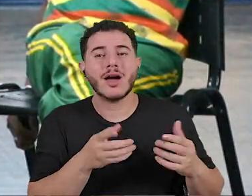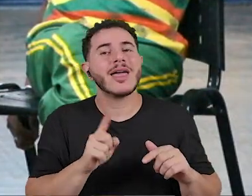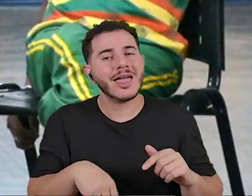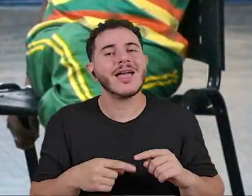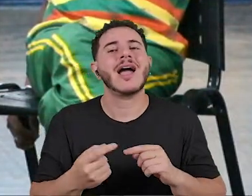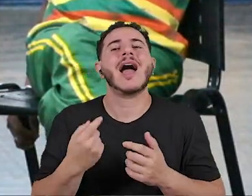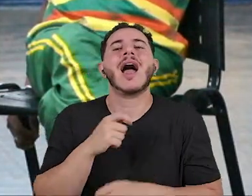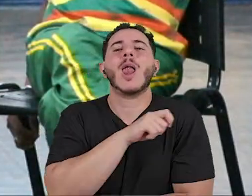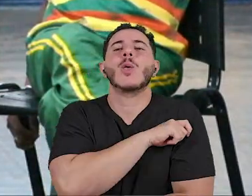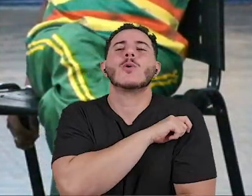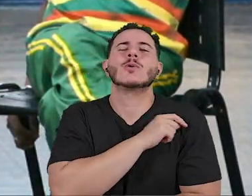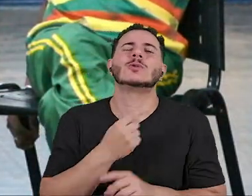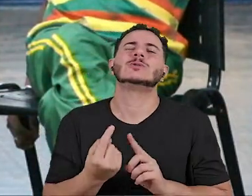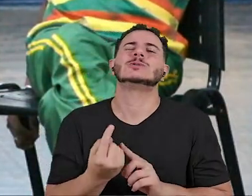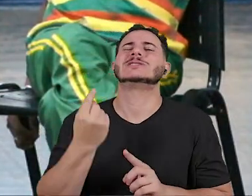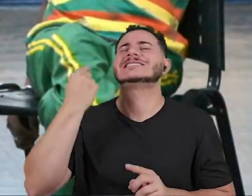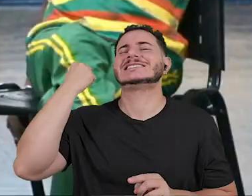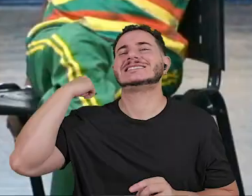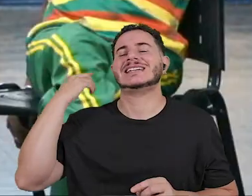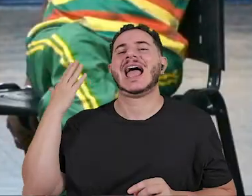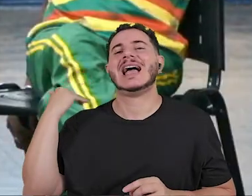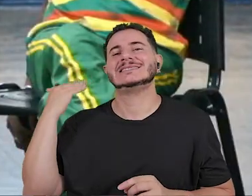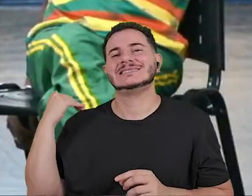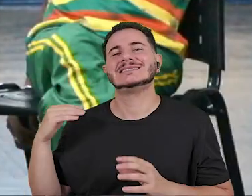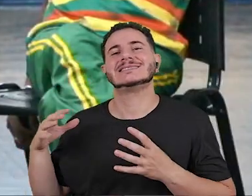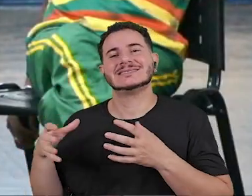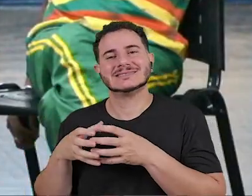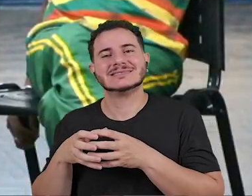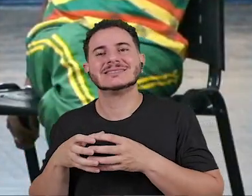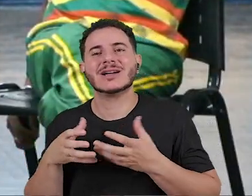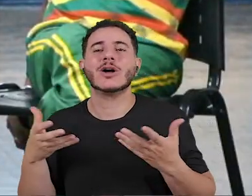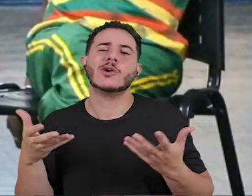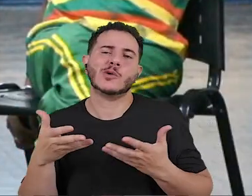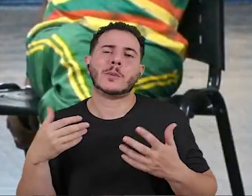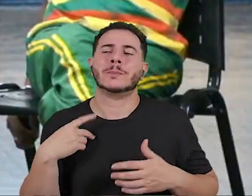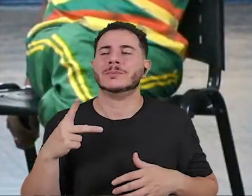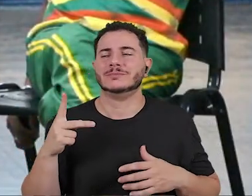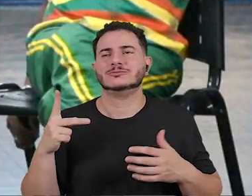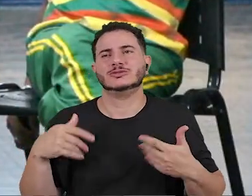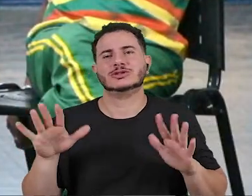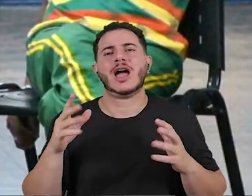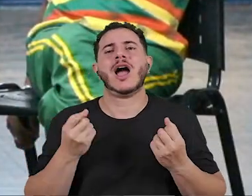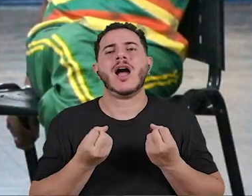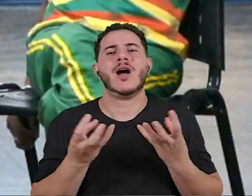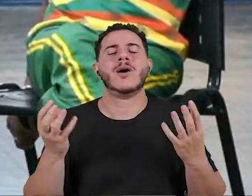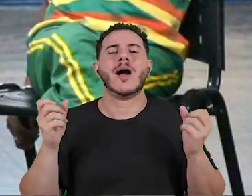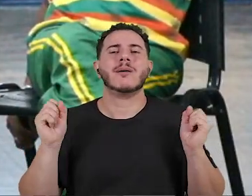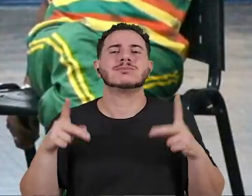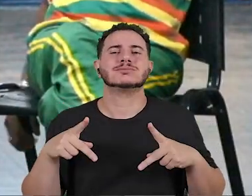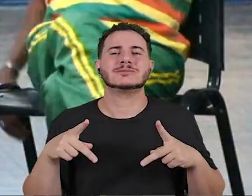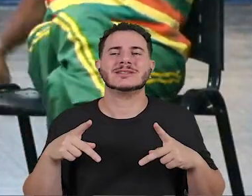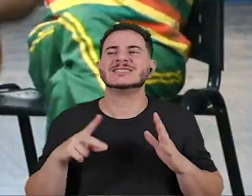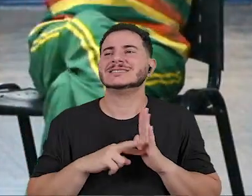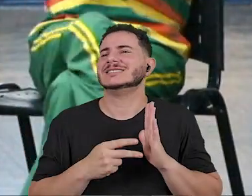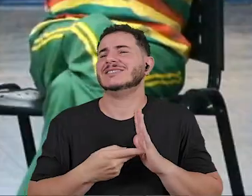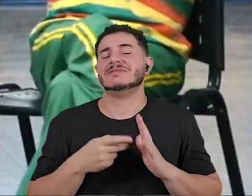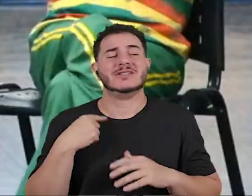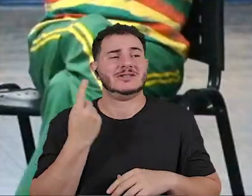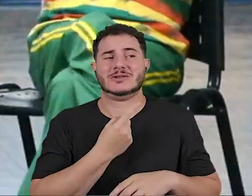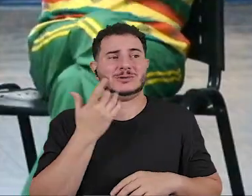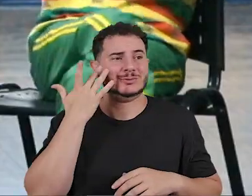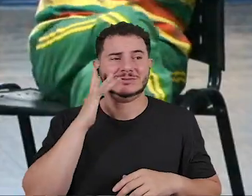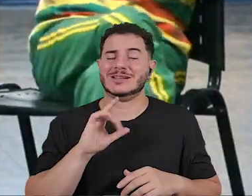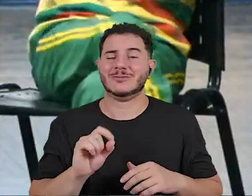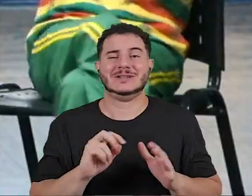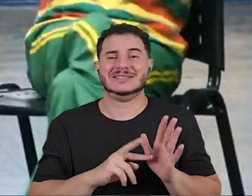hoje aposentado, algo que acho que muitos aqui não vão saber o que é, né? Então, até hoje eles estão lá